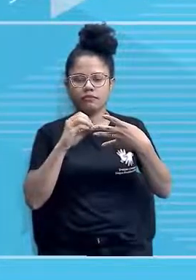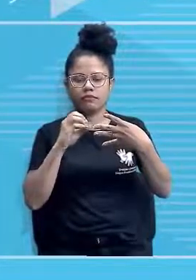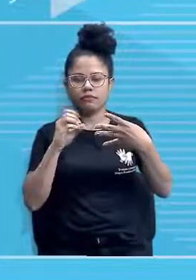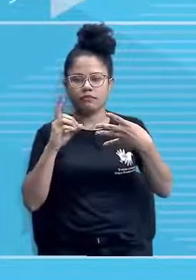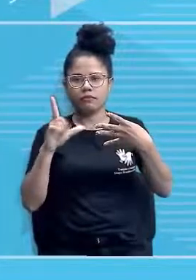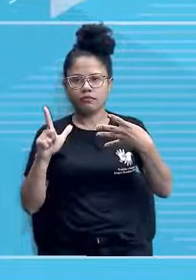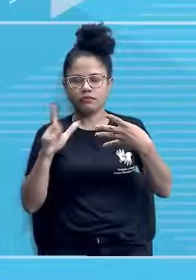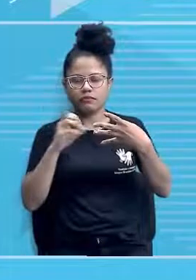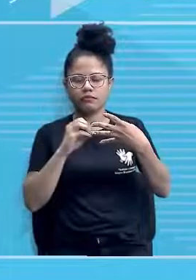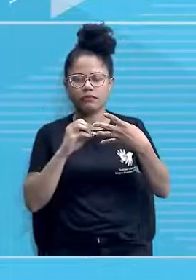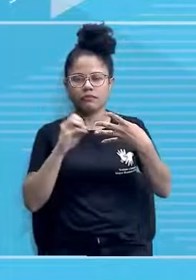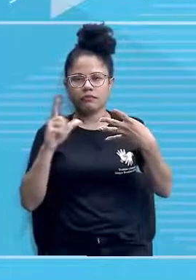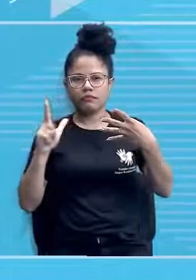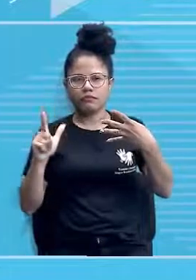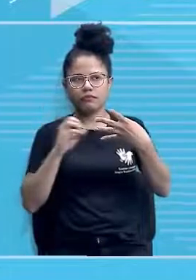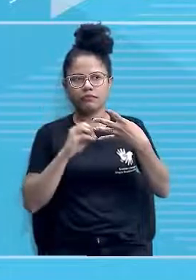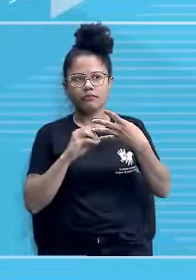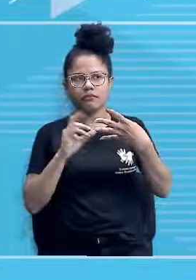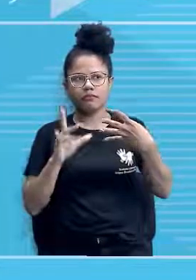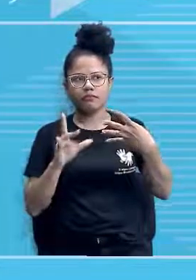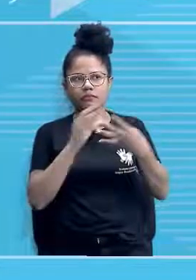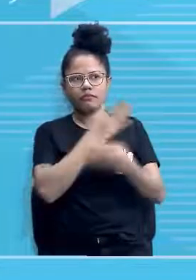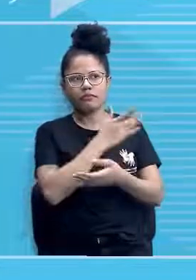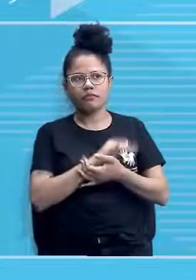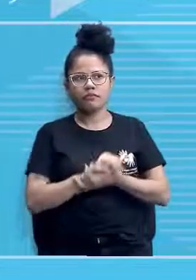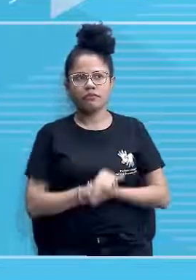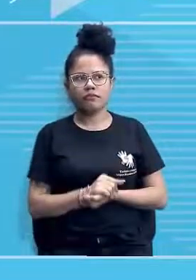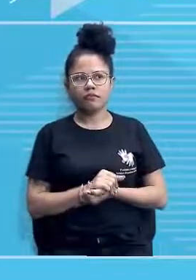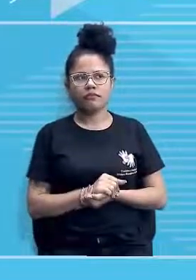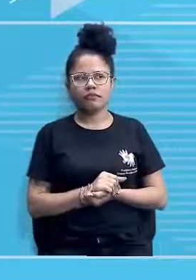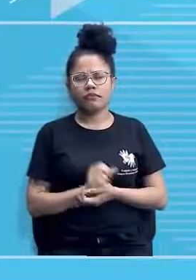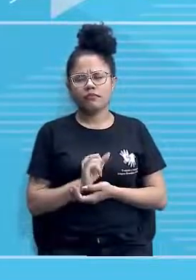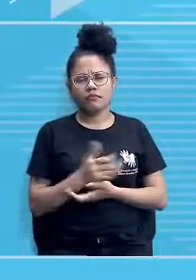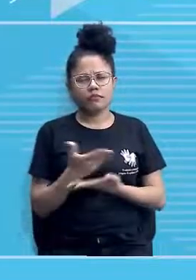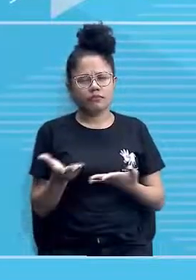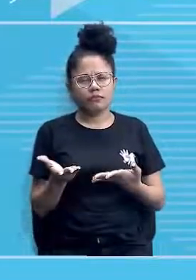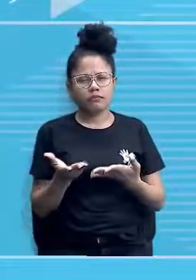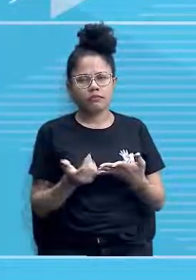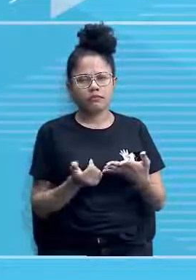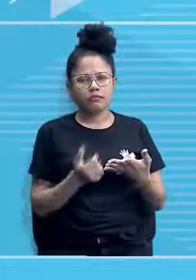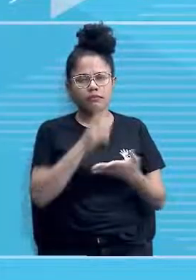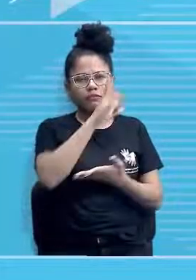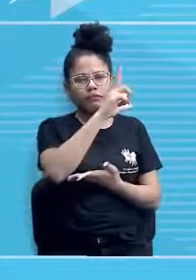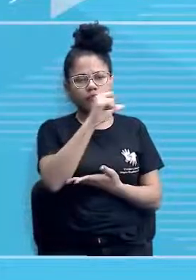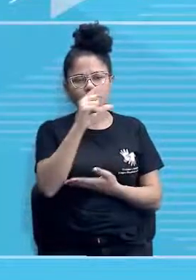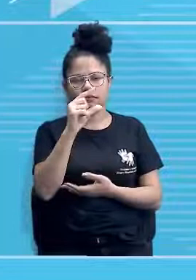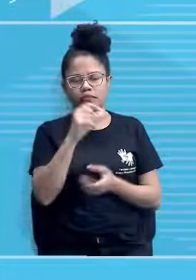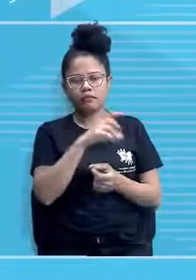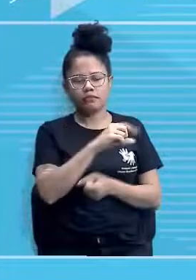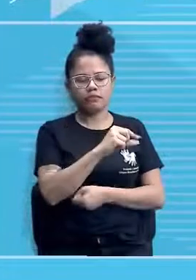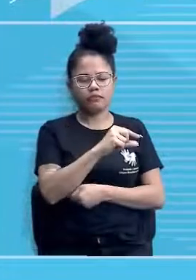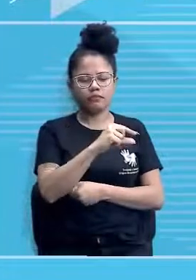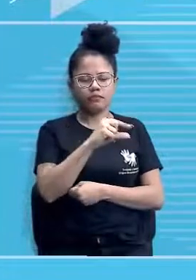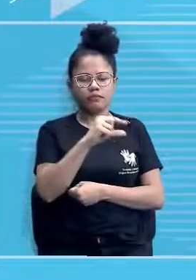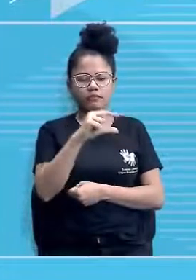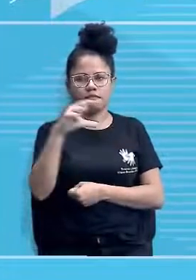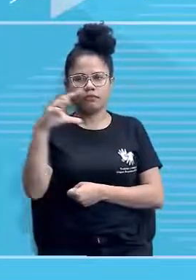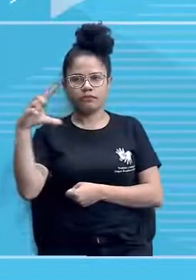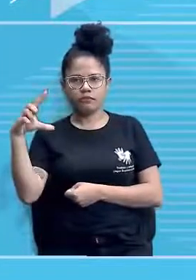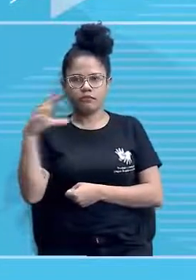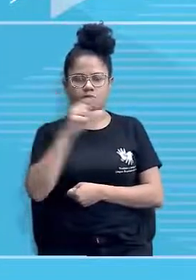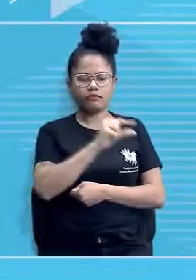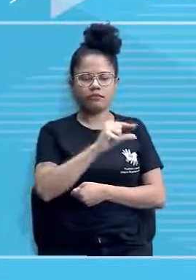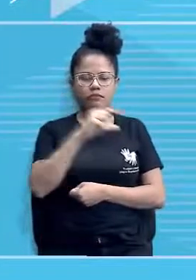de solubilidade em Água né usar o sei se a ordem crescente você vai colocar do menos